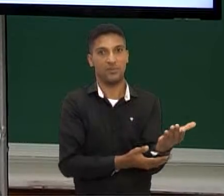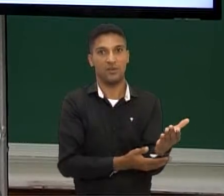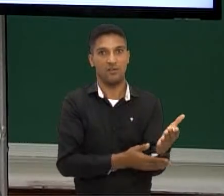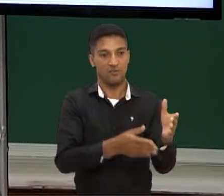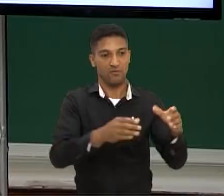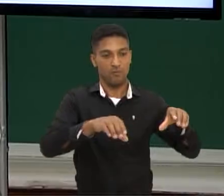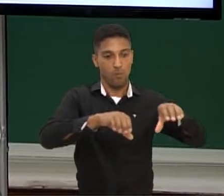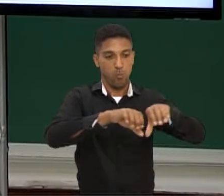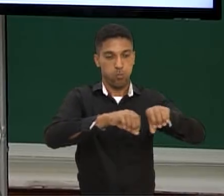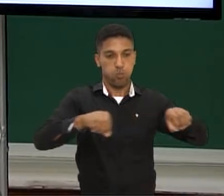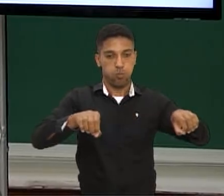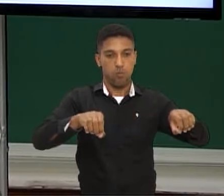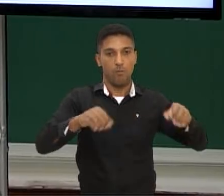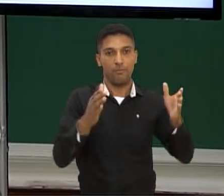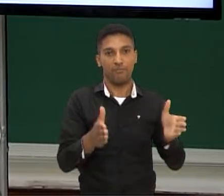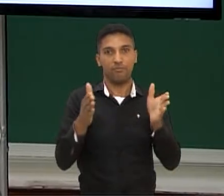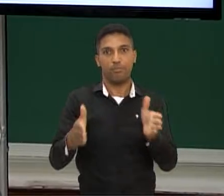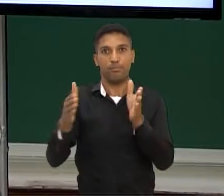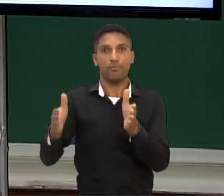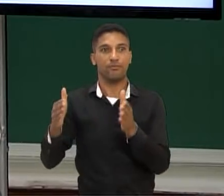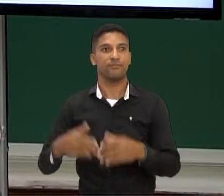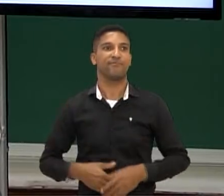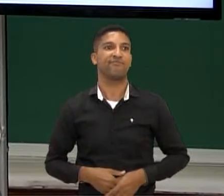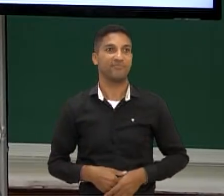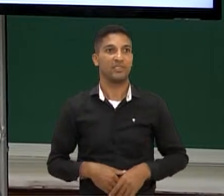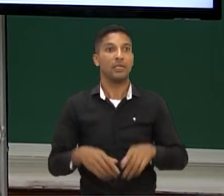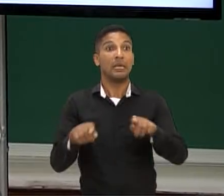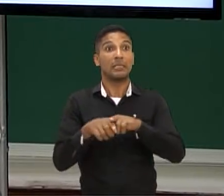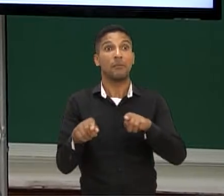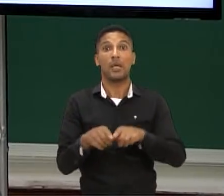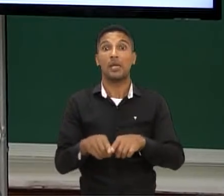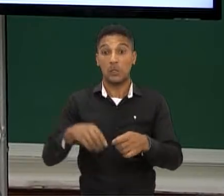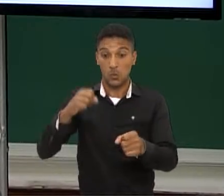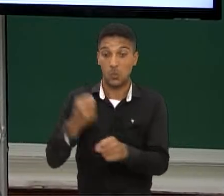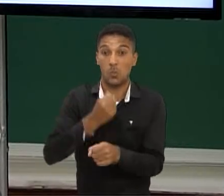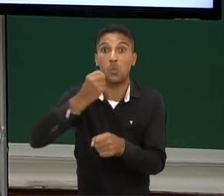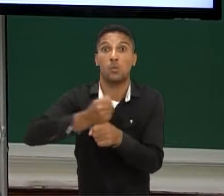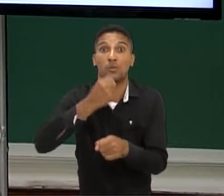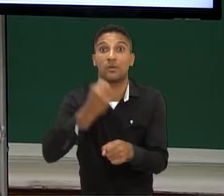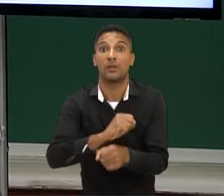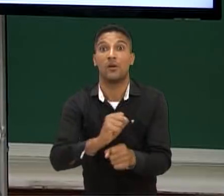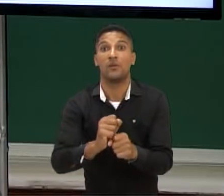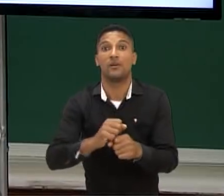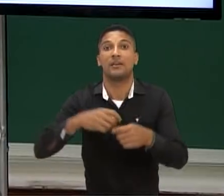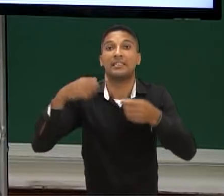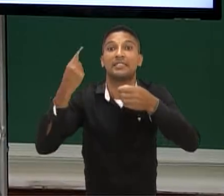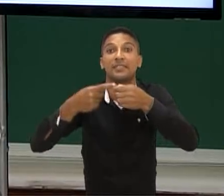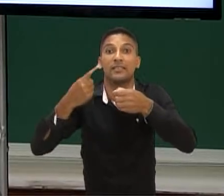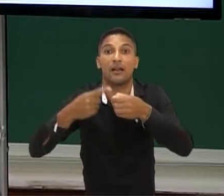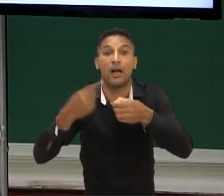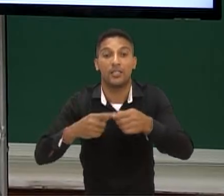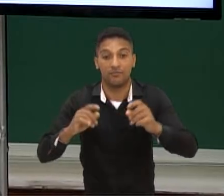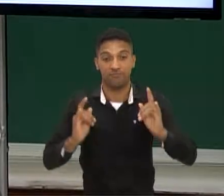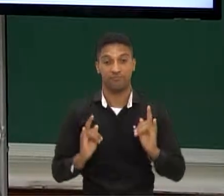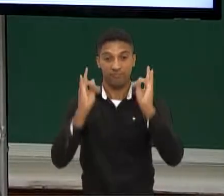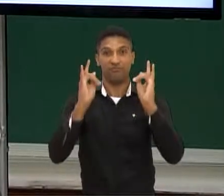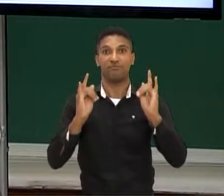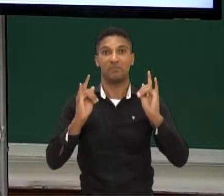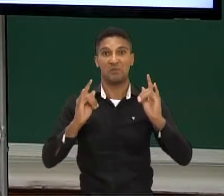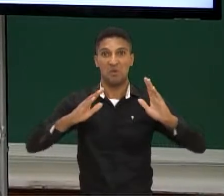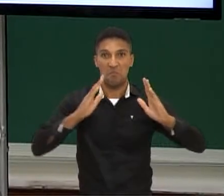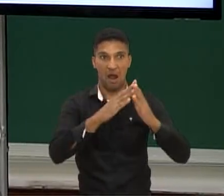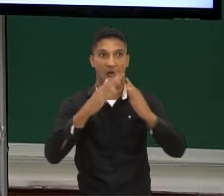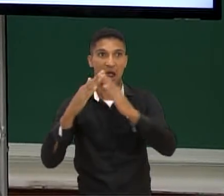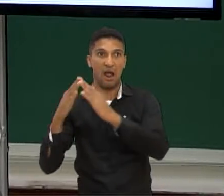conforme acontece o desenvolvimento populacional do nosso país, precisa-se de espaço ou precisou